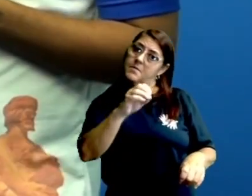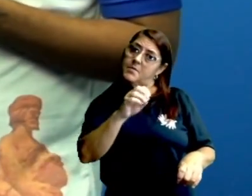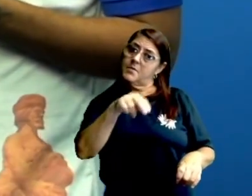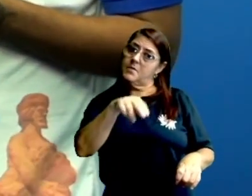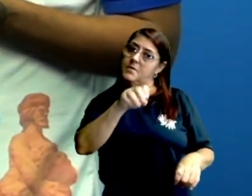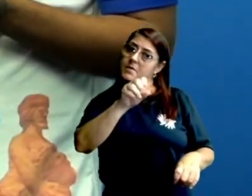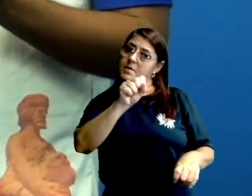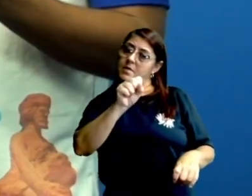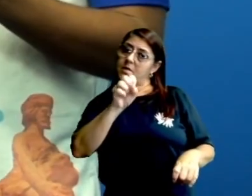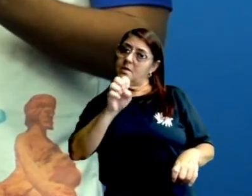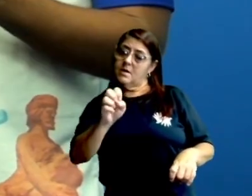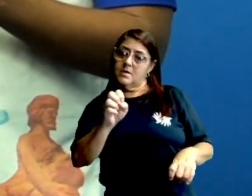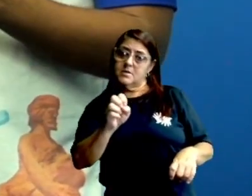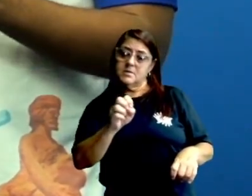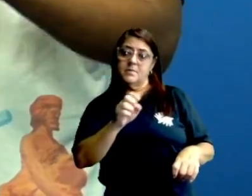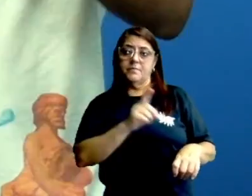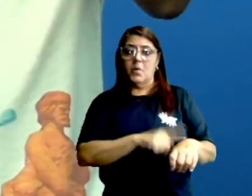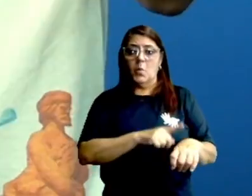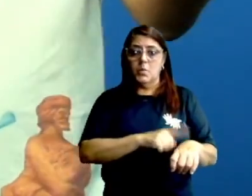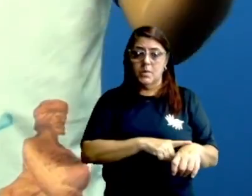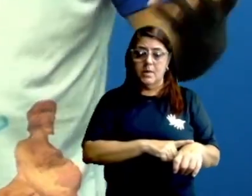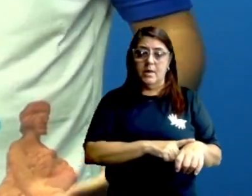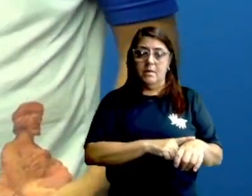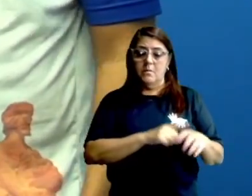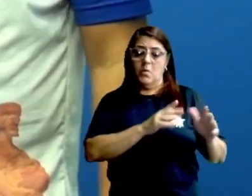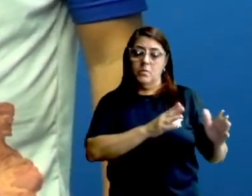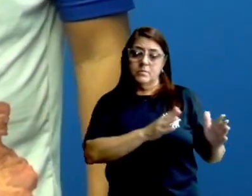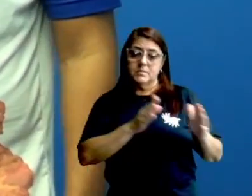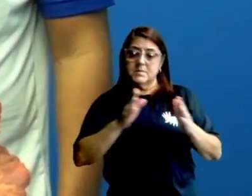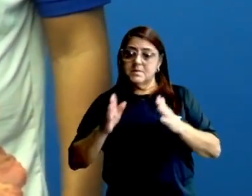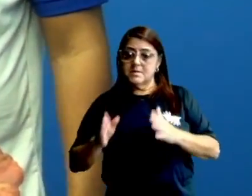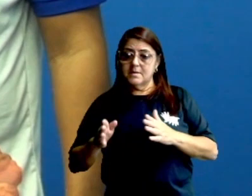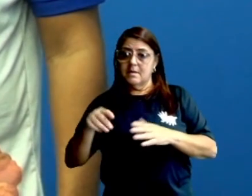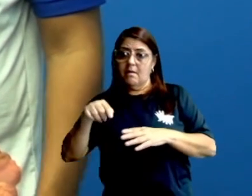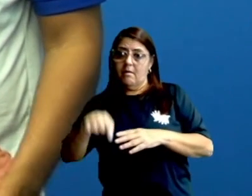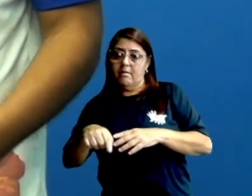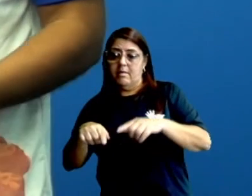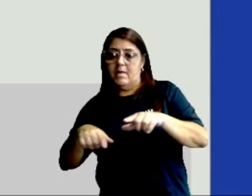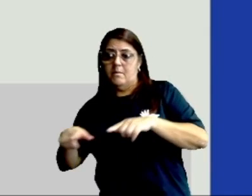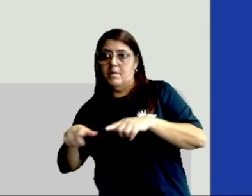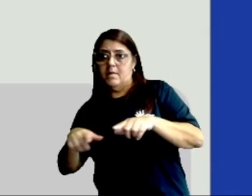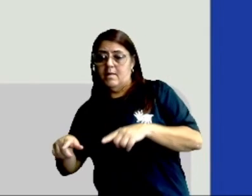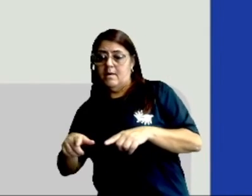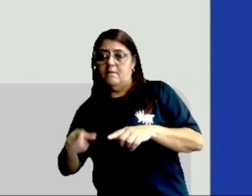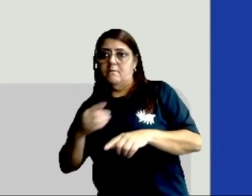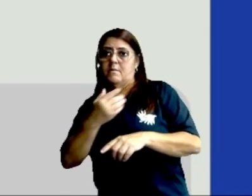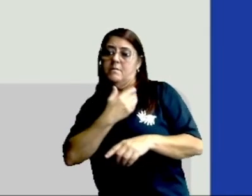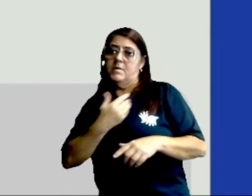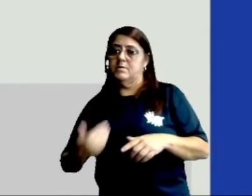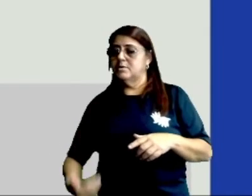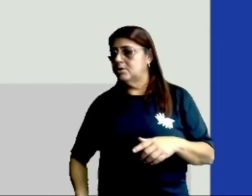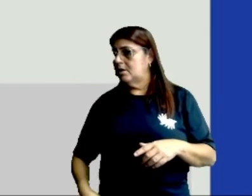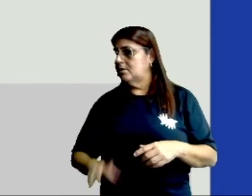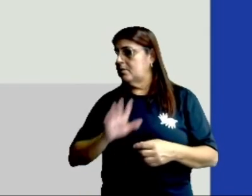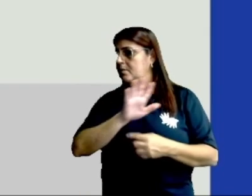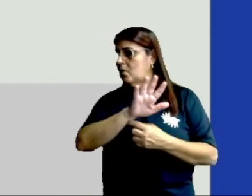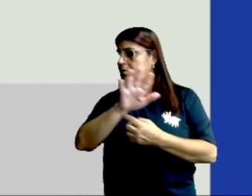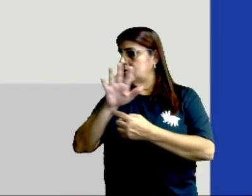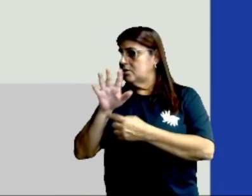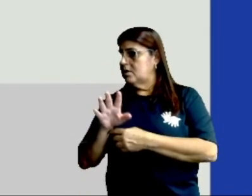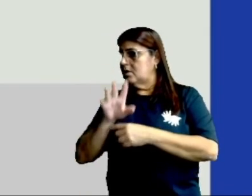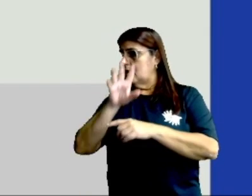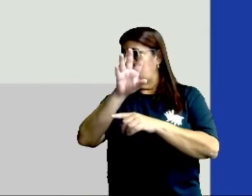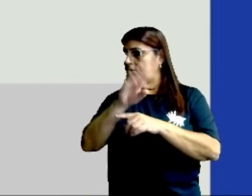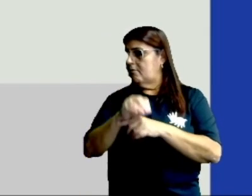para o trabalho né nas obras públicas do faraó é isso aqui é uma imagem